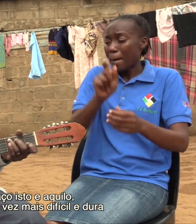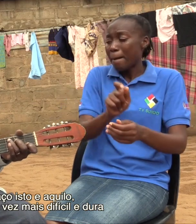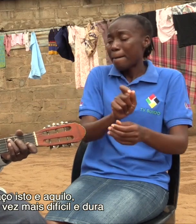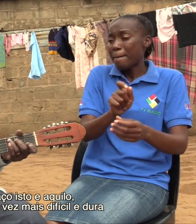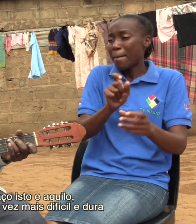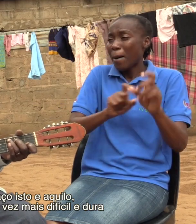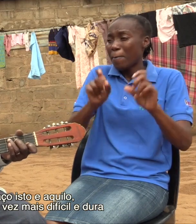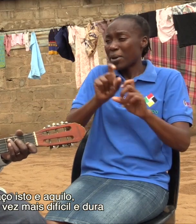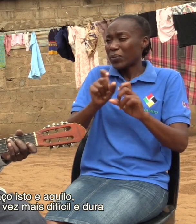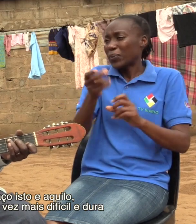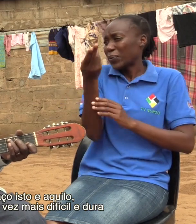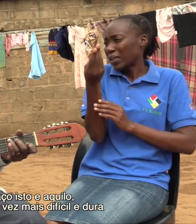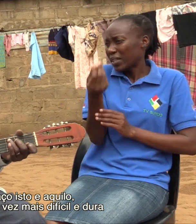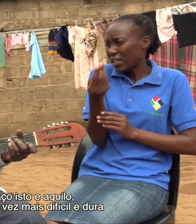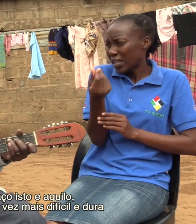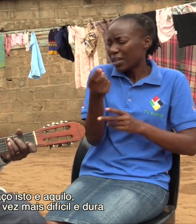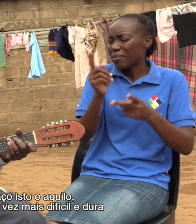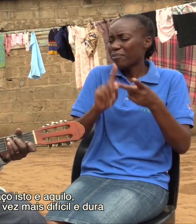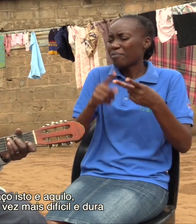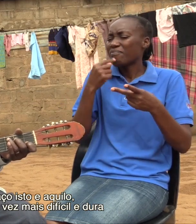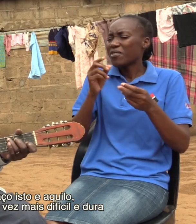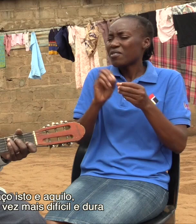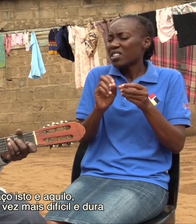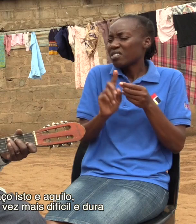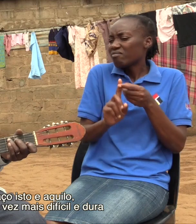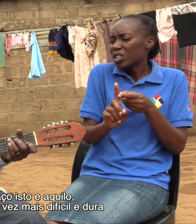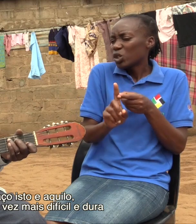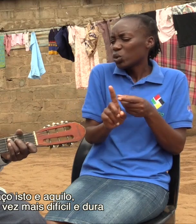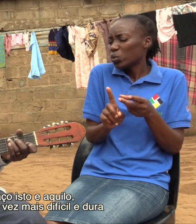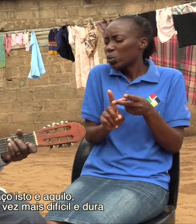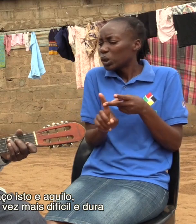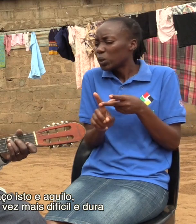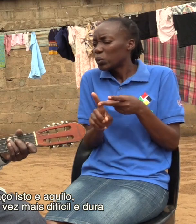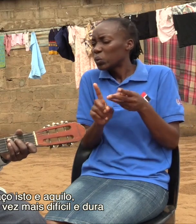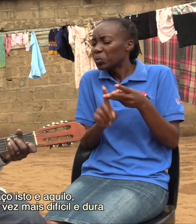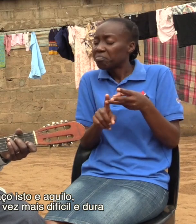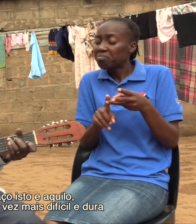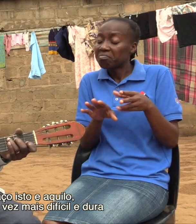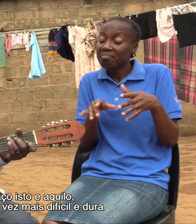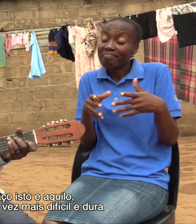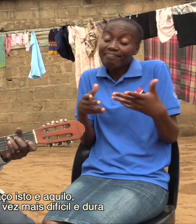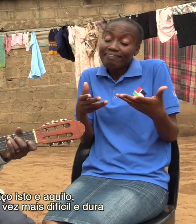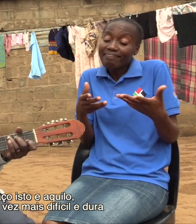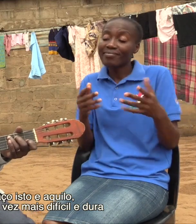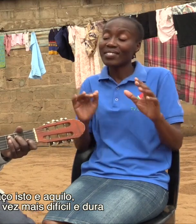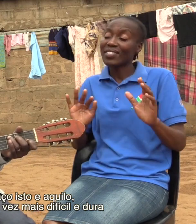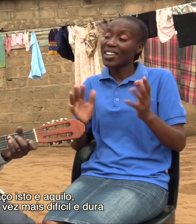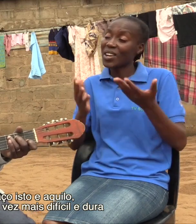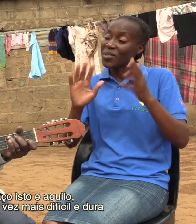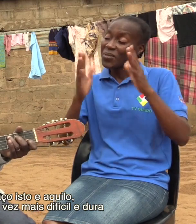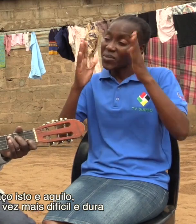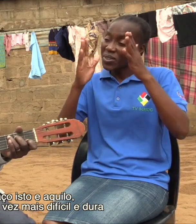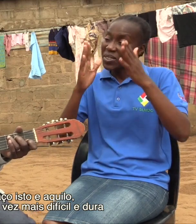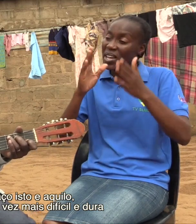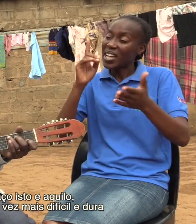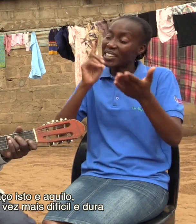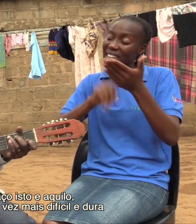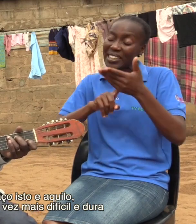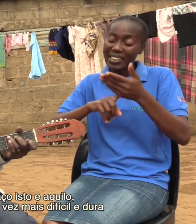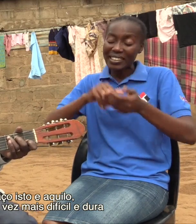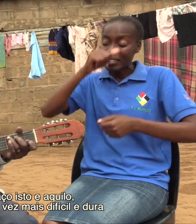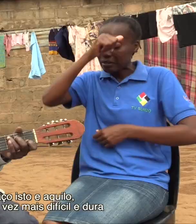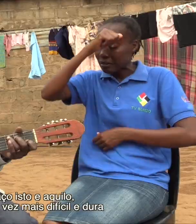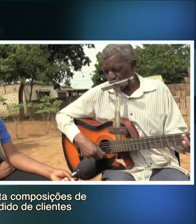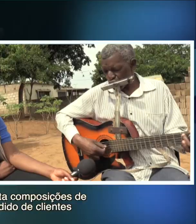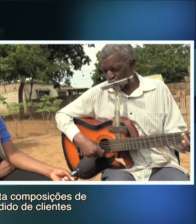não sei o que, faço isto e aquilo, assim que pronto, a vida como é que está sendo muito mais difícil,